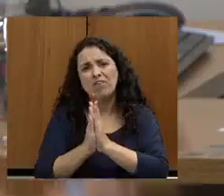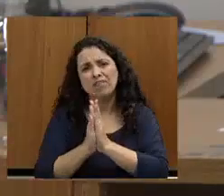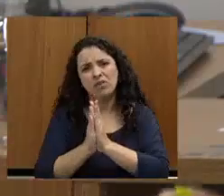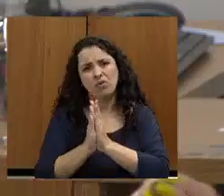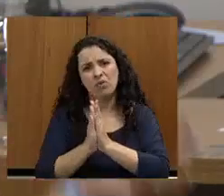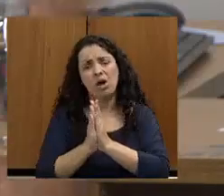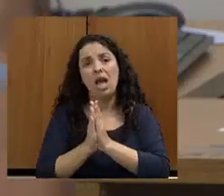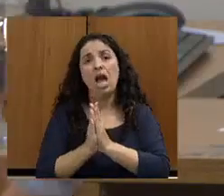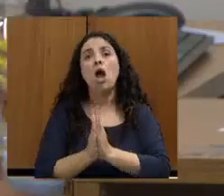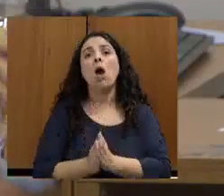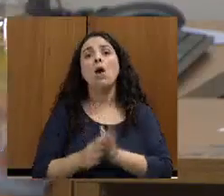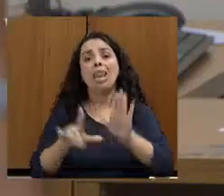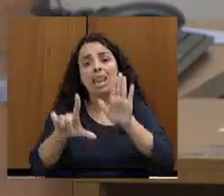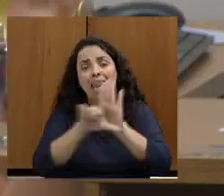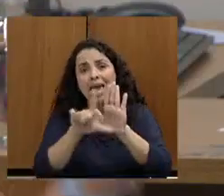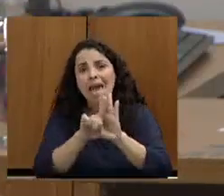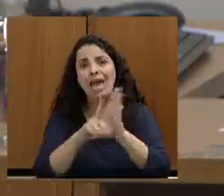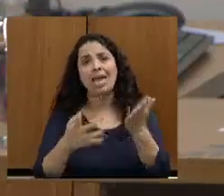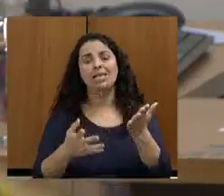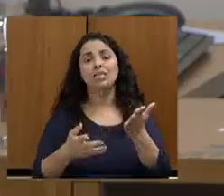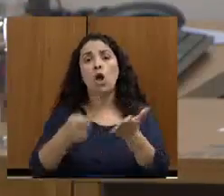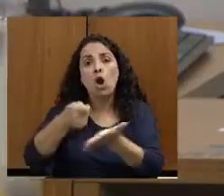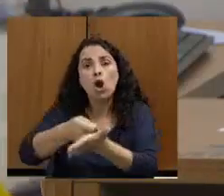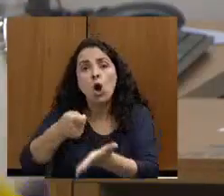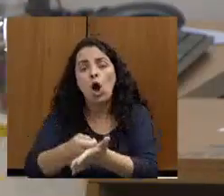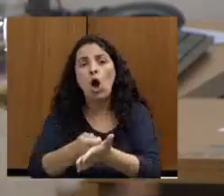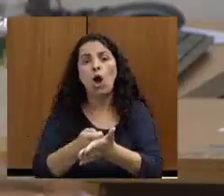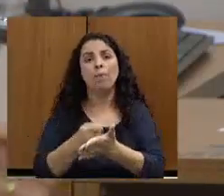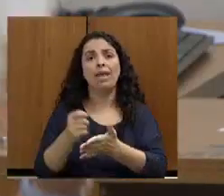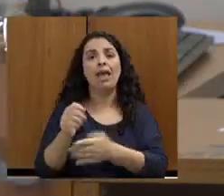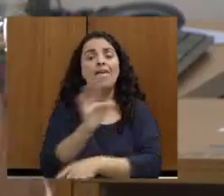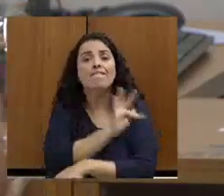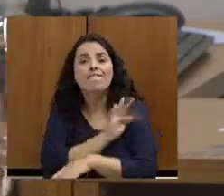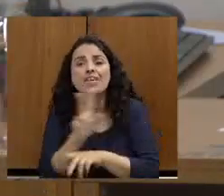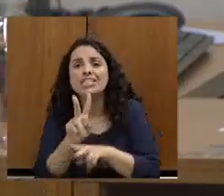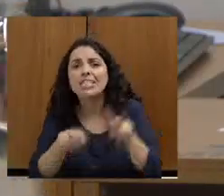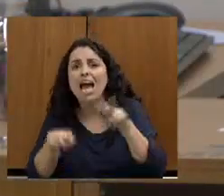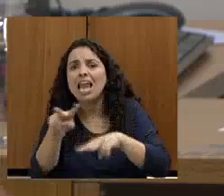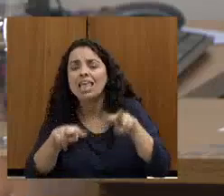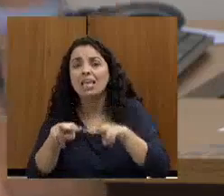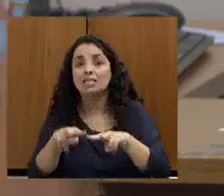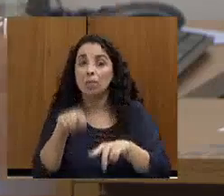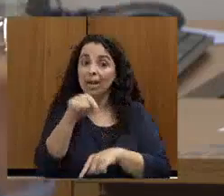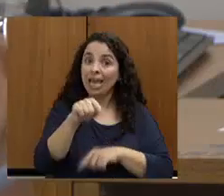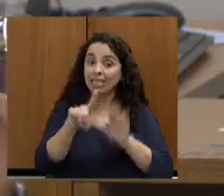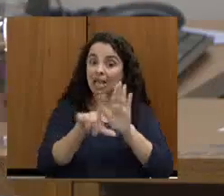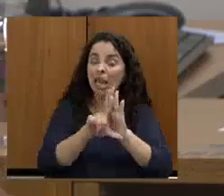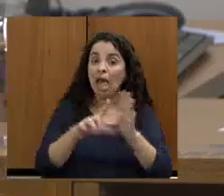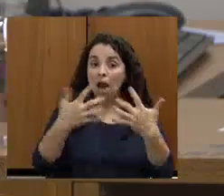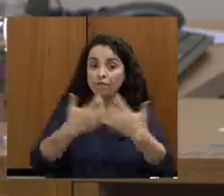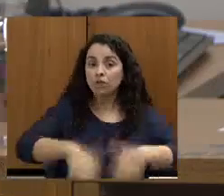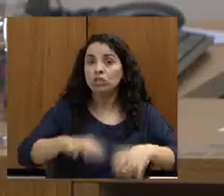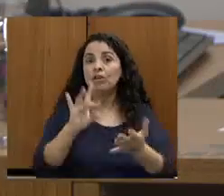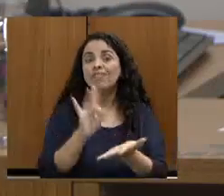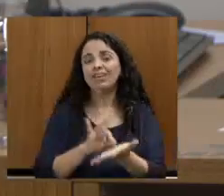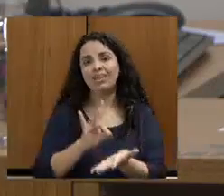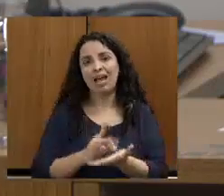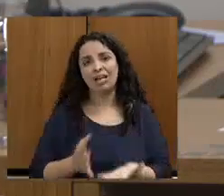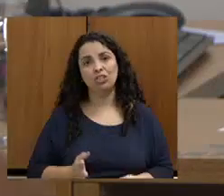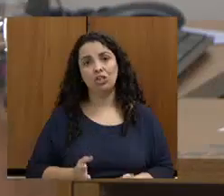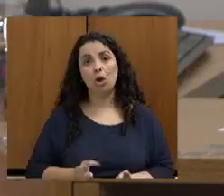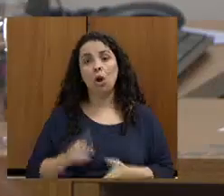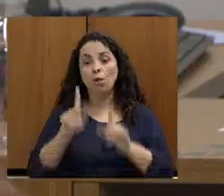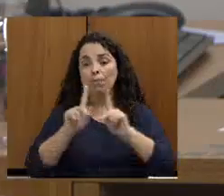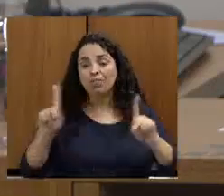fiscalizem. A atuação de vocês é muito importante para que essas leis de fato funcionem. A capacitação dos professores de